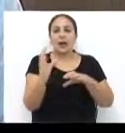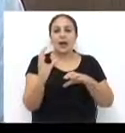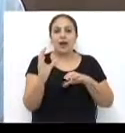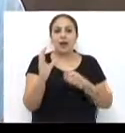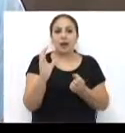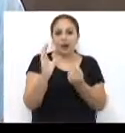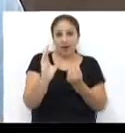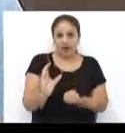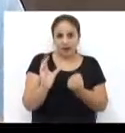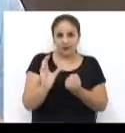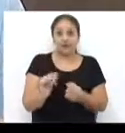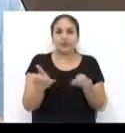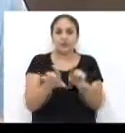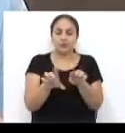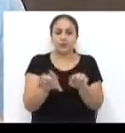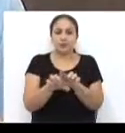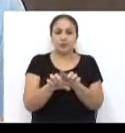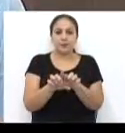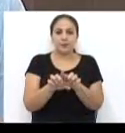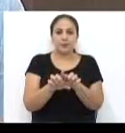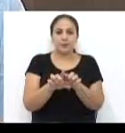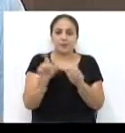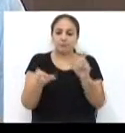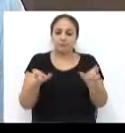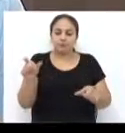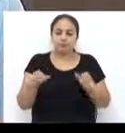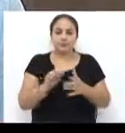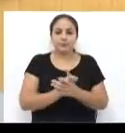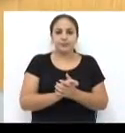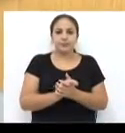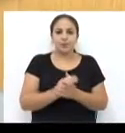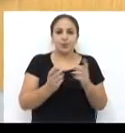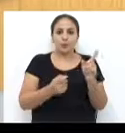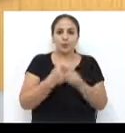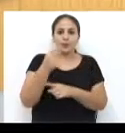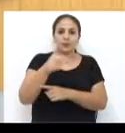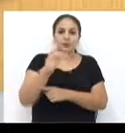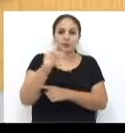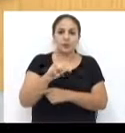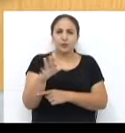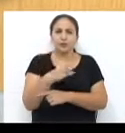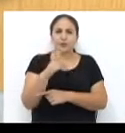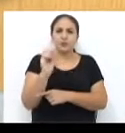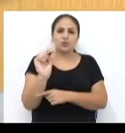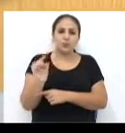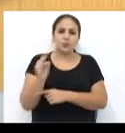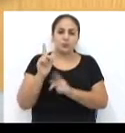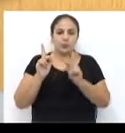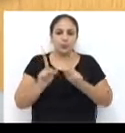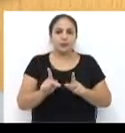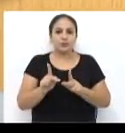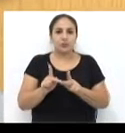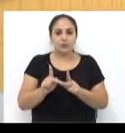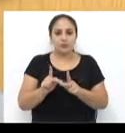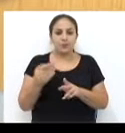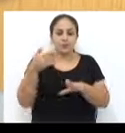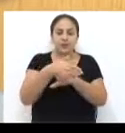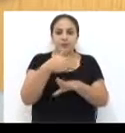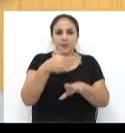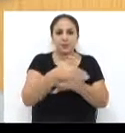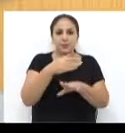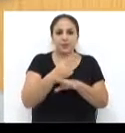com carga e passageiros. Essa é a próxima missão que tem essa casa. No mês de novembro, cerca de 20 mil pessoas